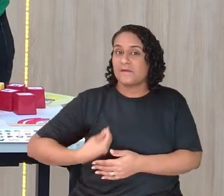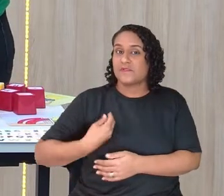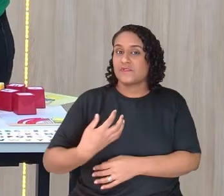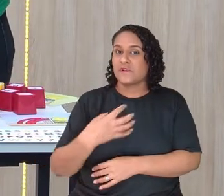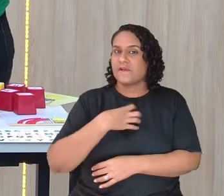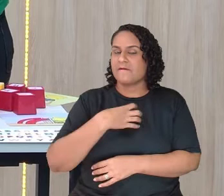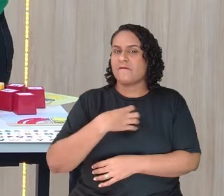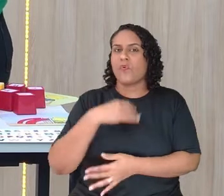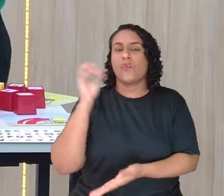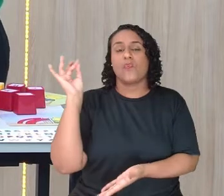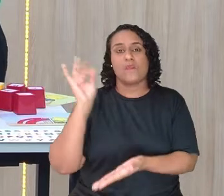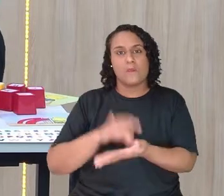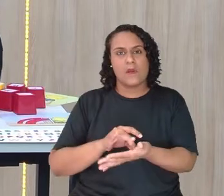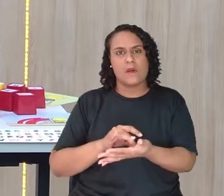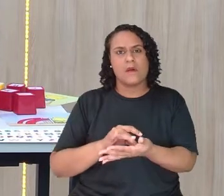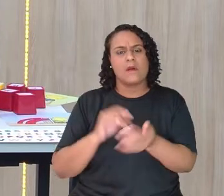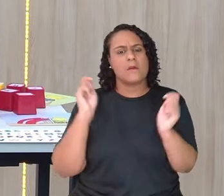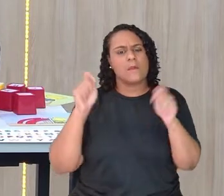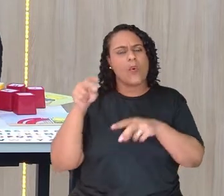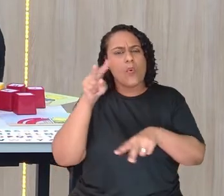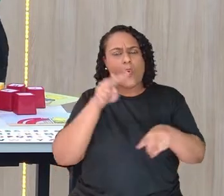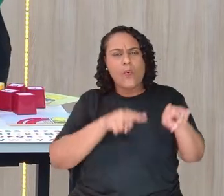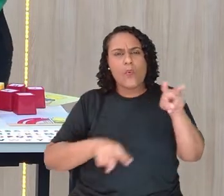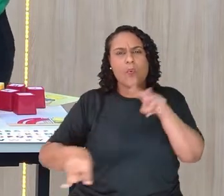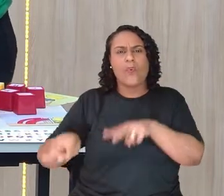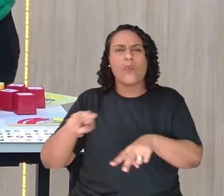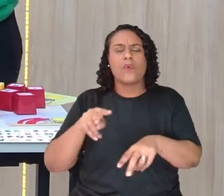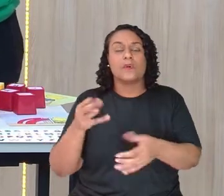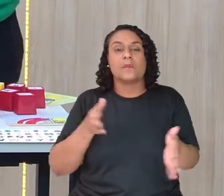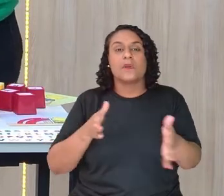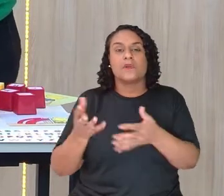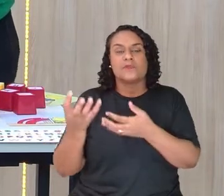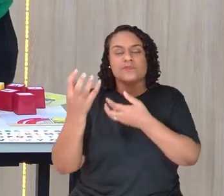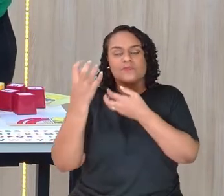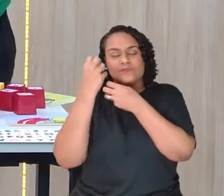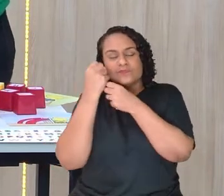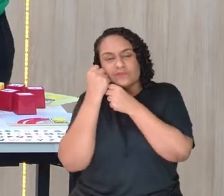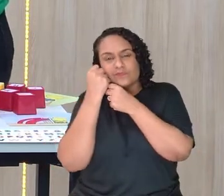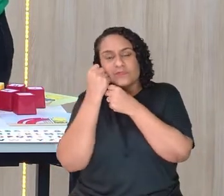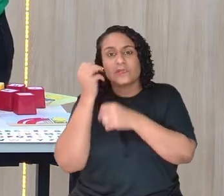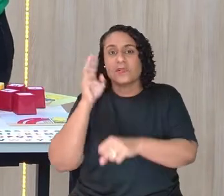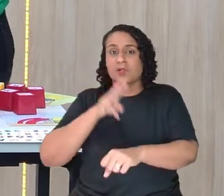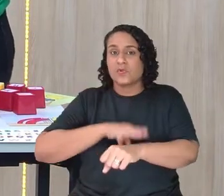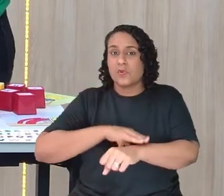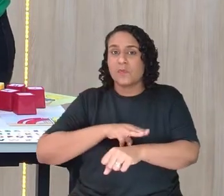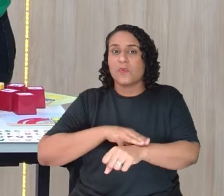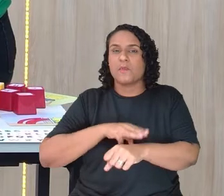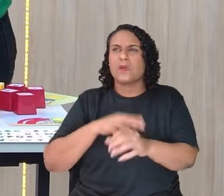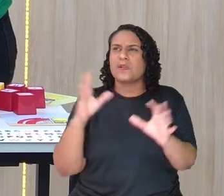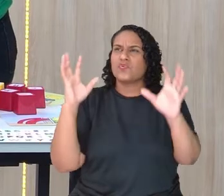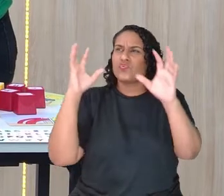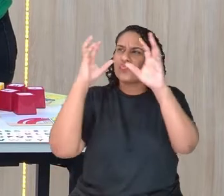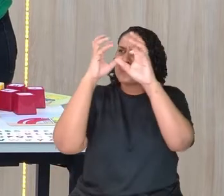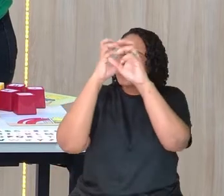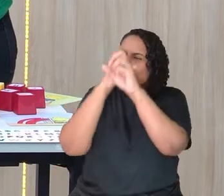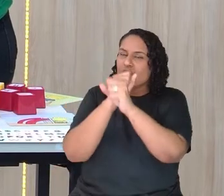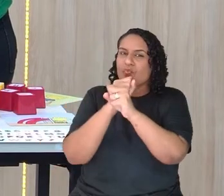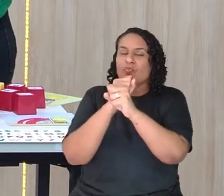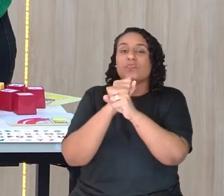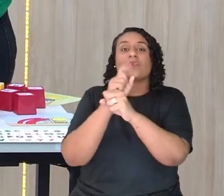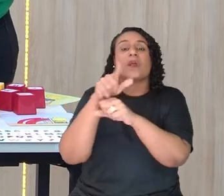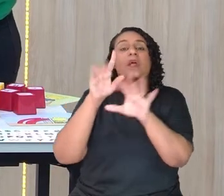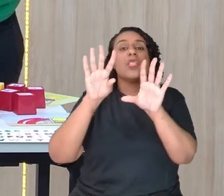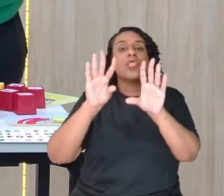maneira concreta, porque ele observa que quando ele está dormindo, que chega um momento que está tudo escuro, que é a